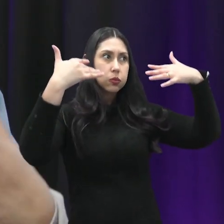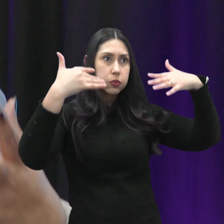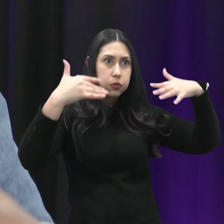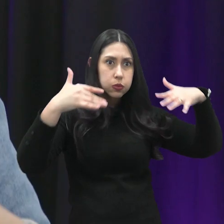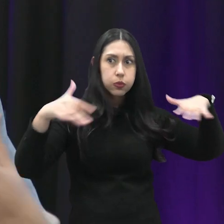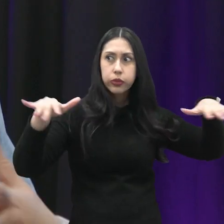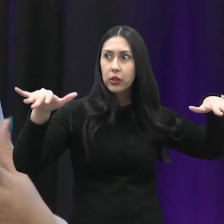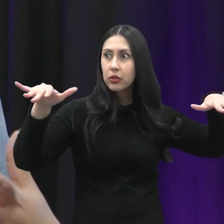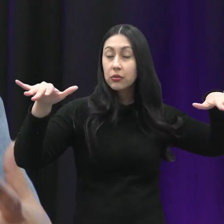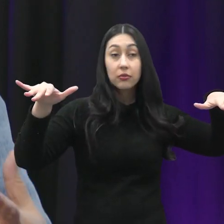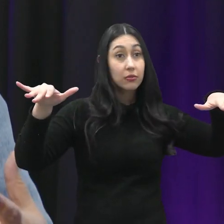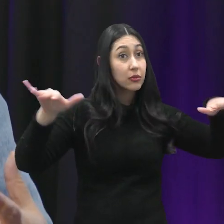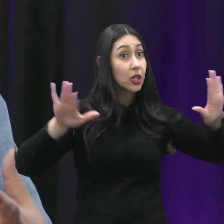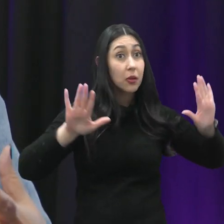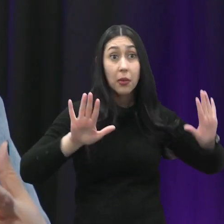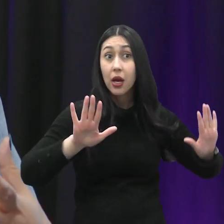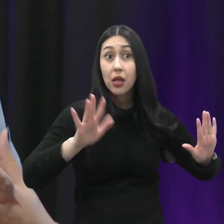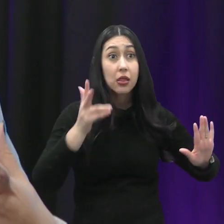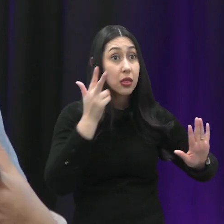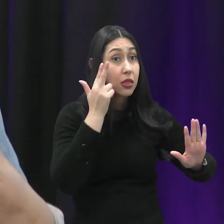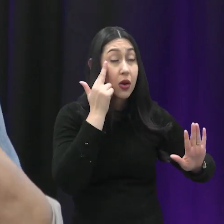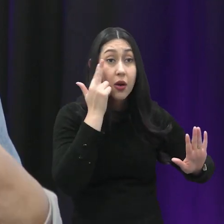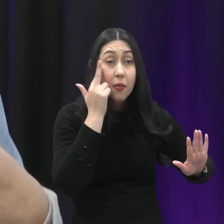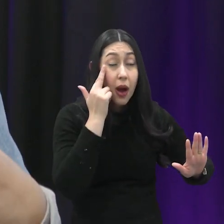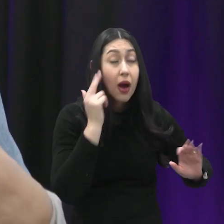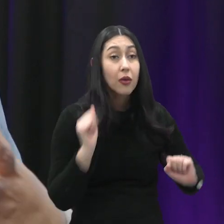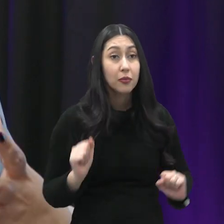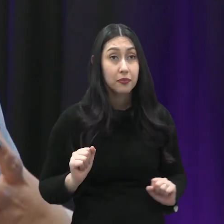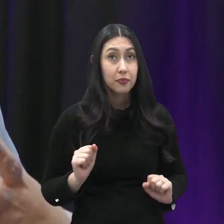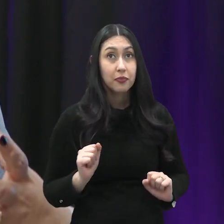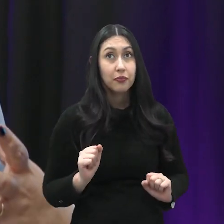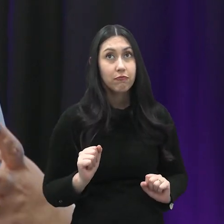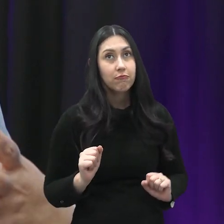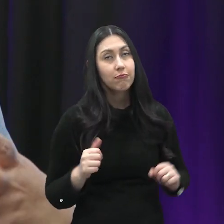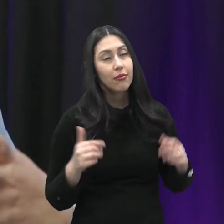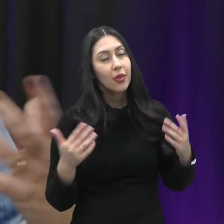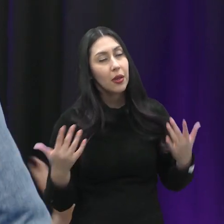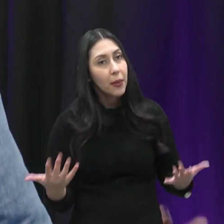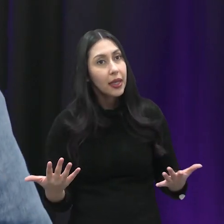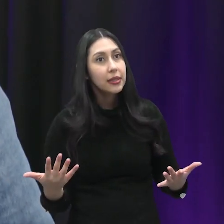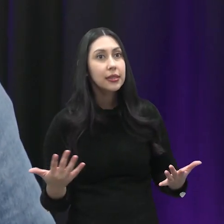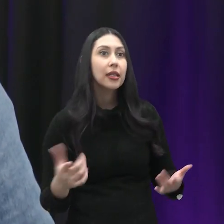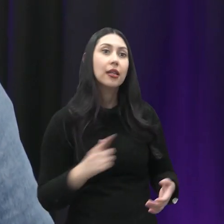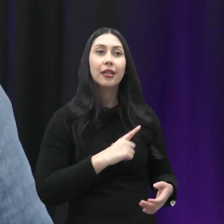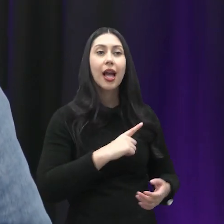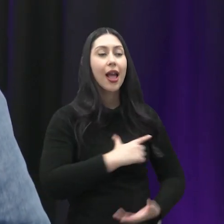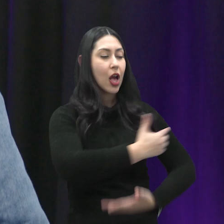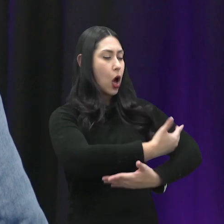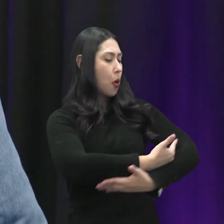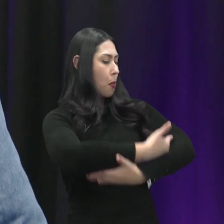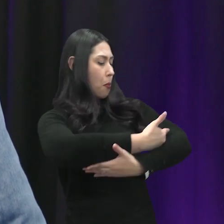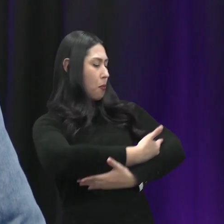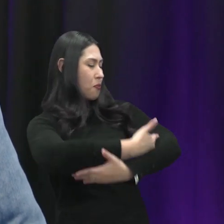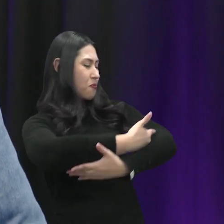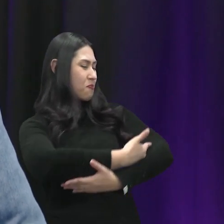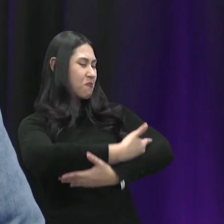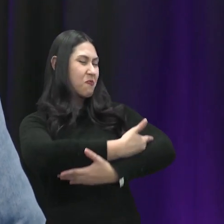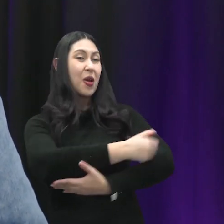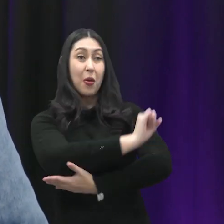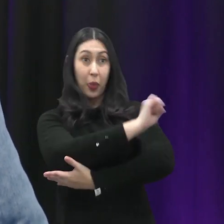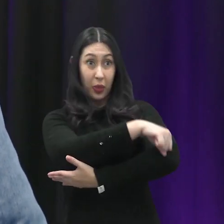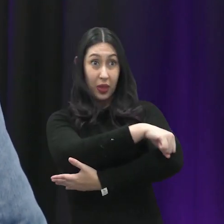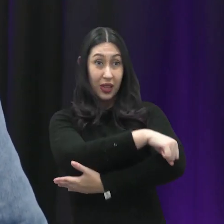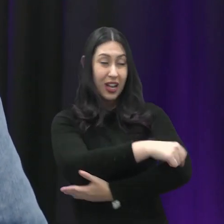parte, né, do desenvolvimento psíquico. Só que quando a gente tem um objeto desse, a gente meio